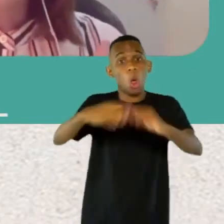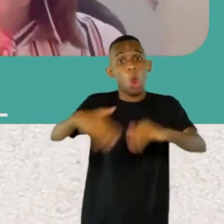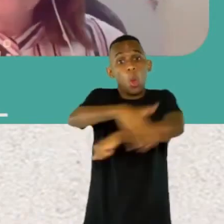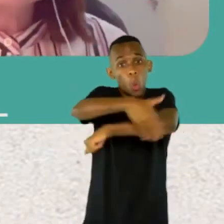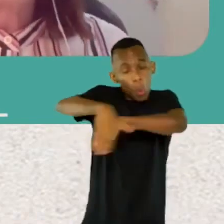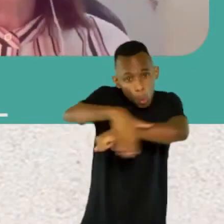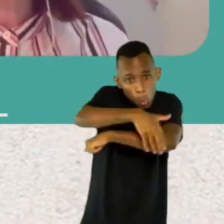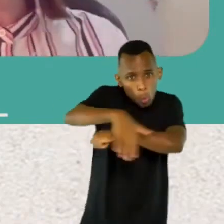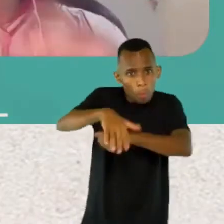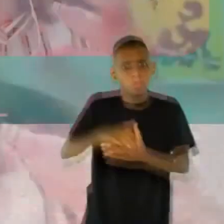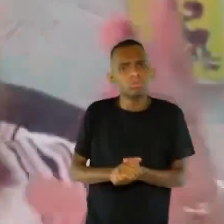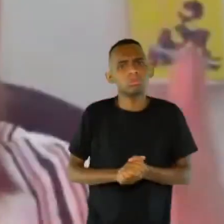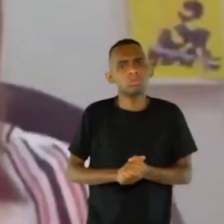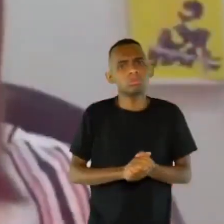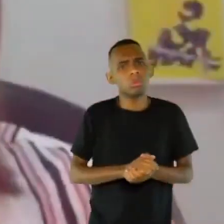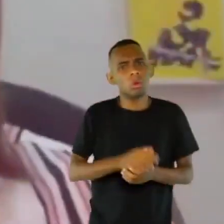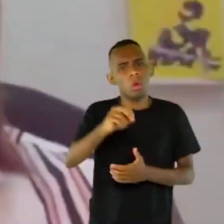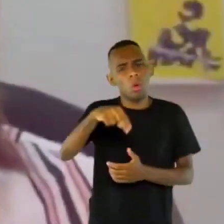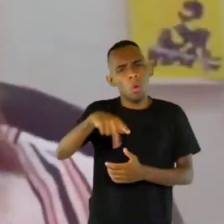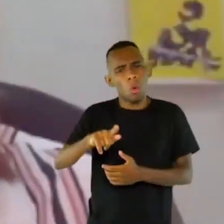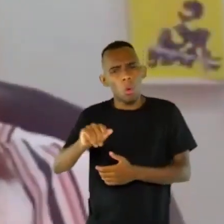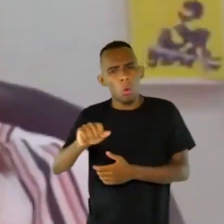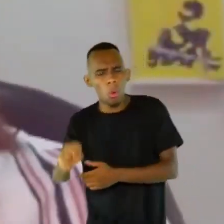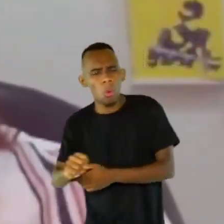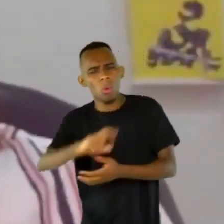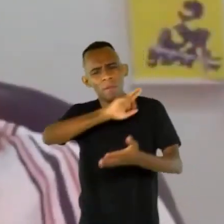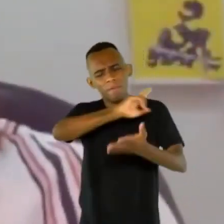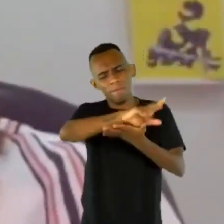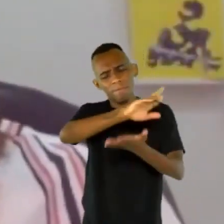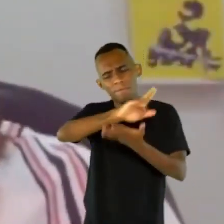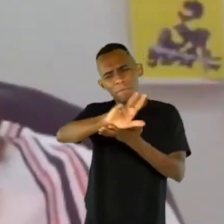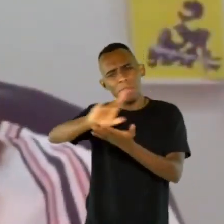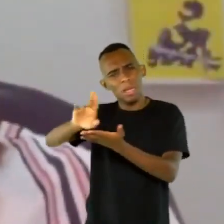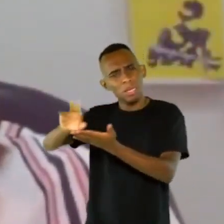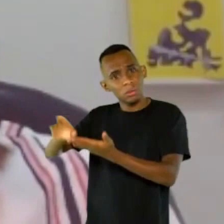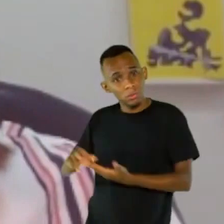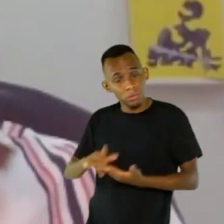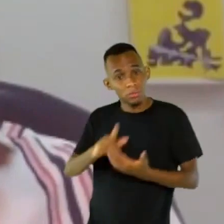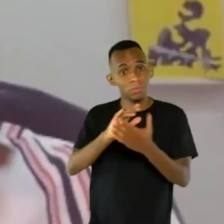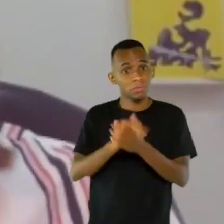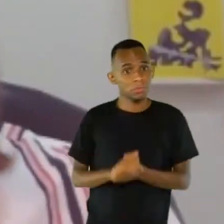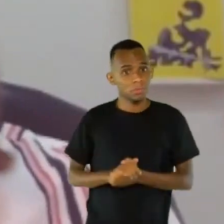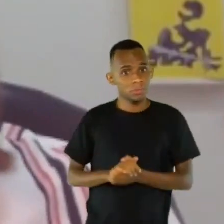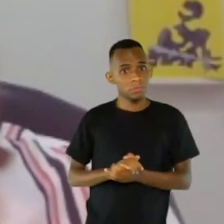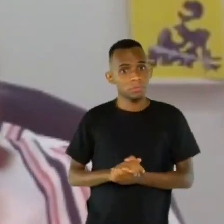com muitas ONGs, com muitas autoridades sobre essa temática, e